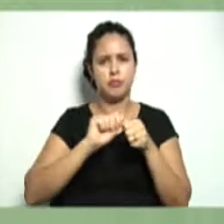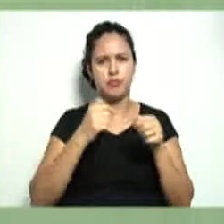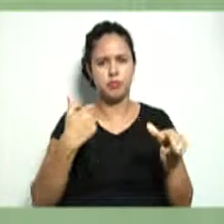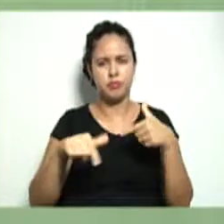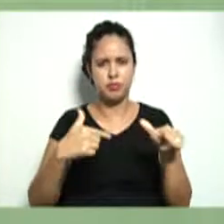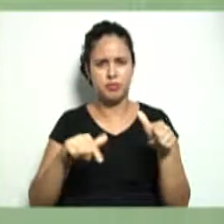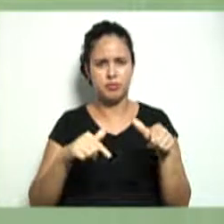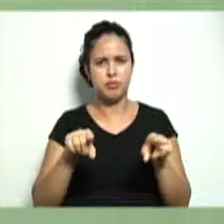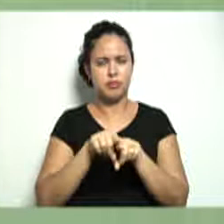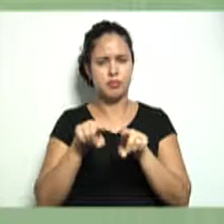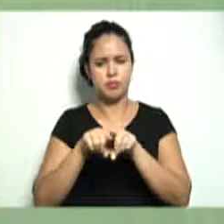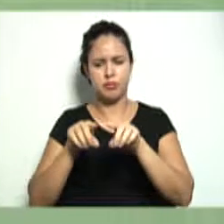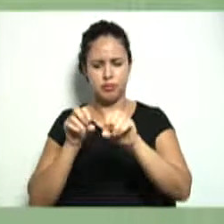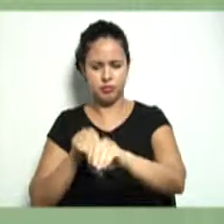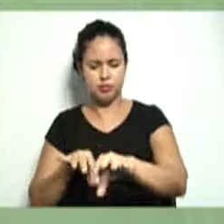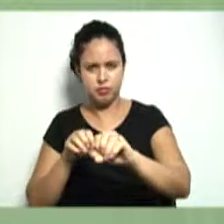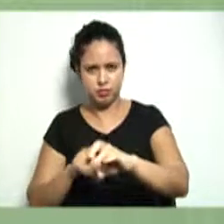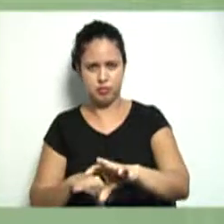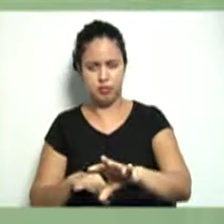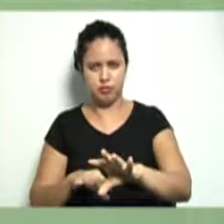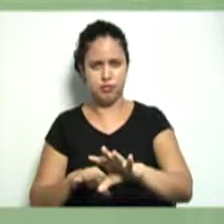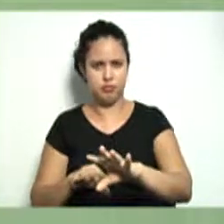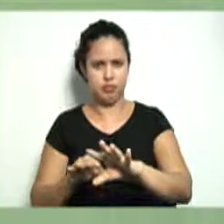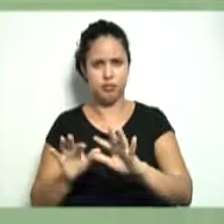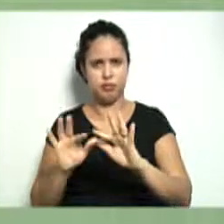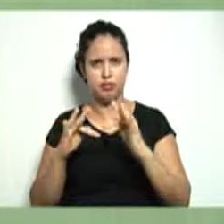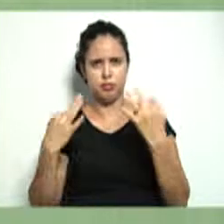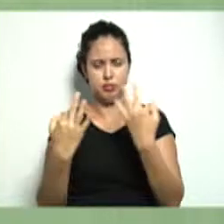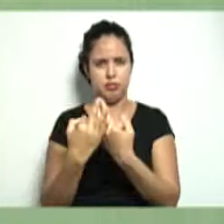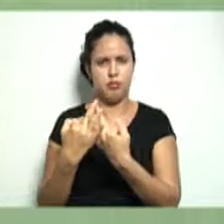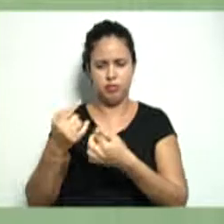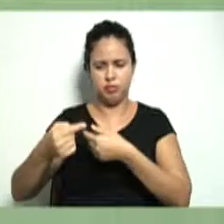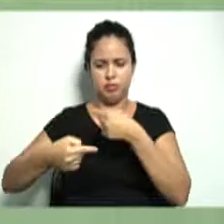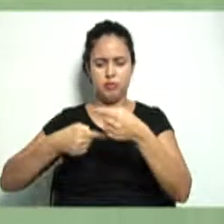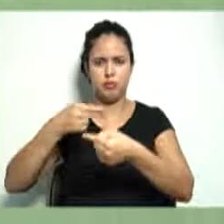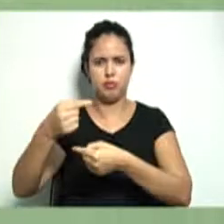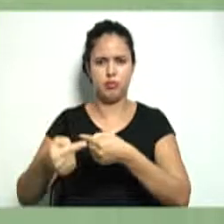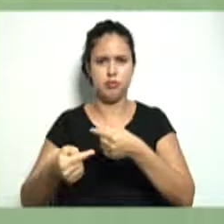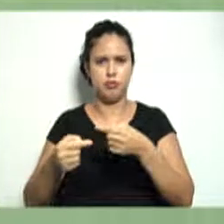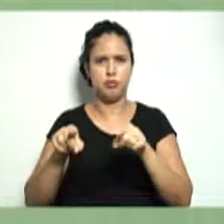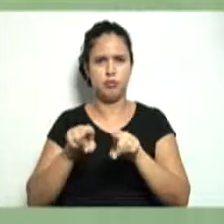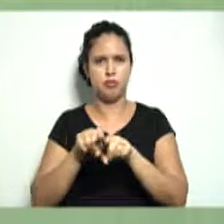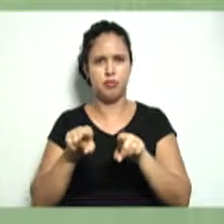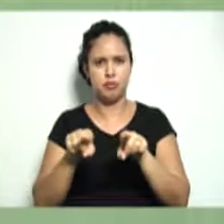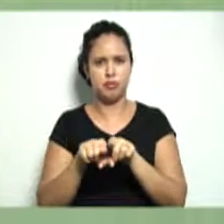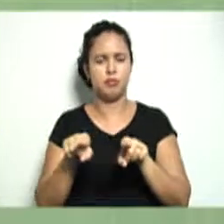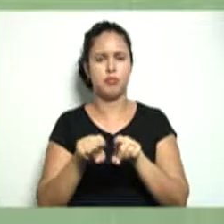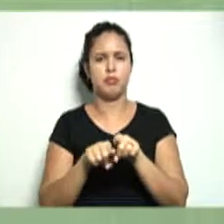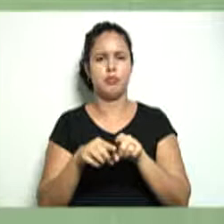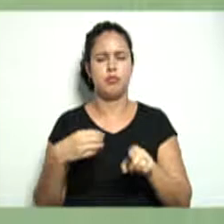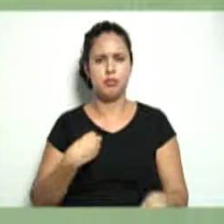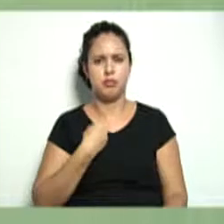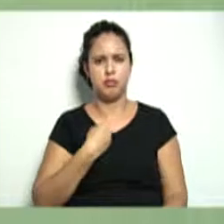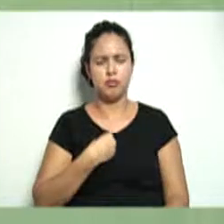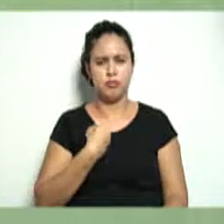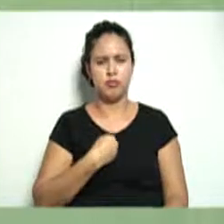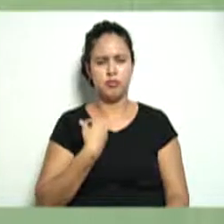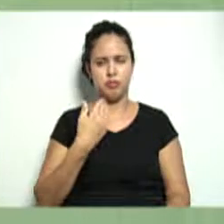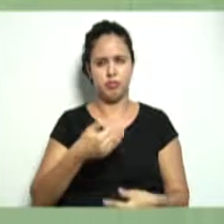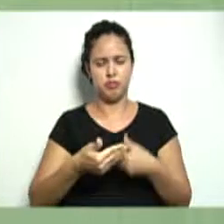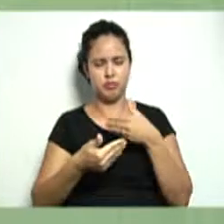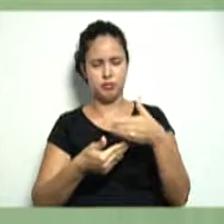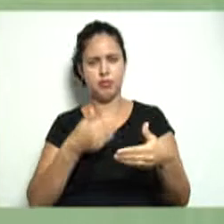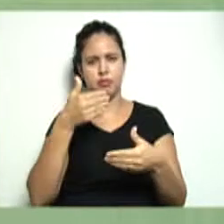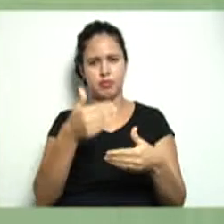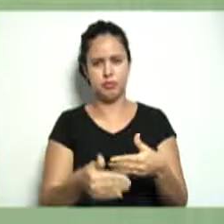a próxima geração. Eles educavam ao mesmo tempo em que viviam. O processo de